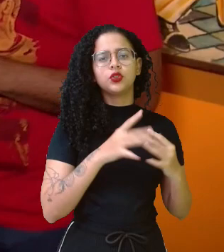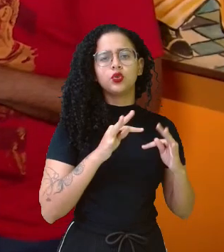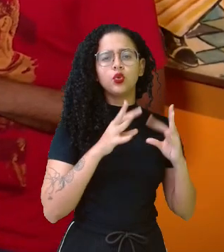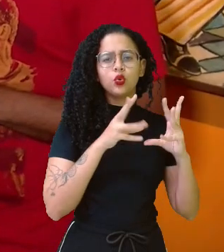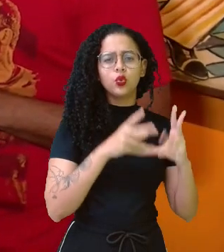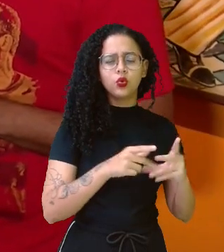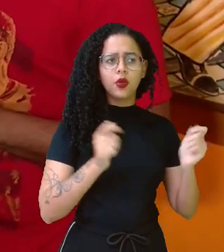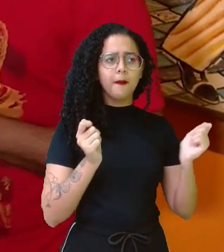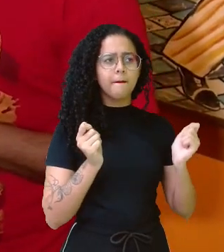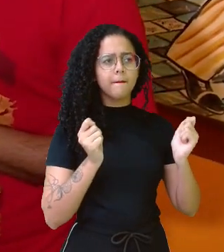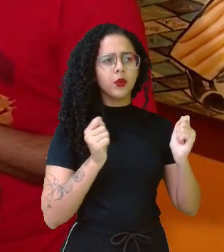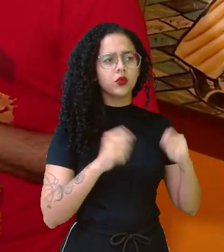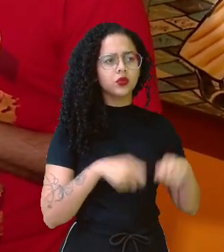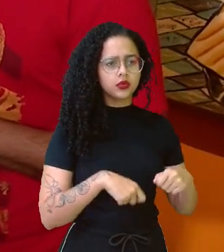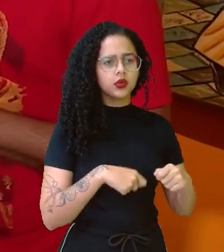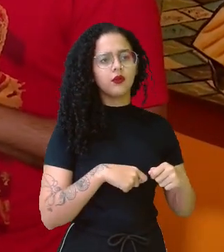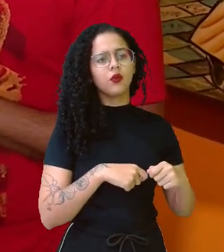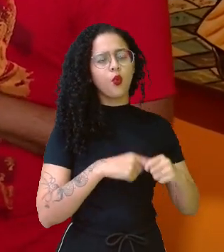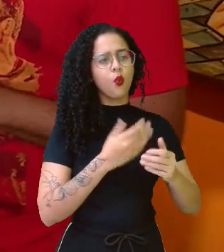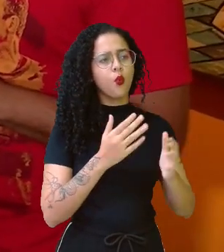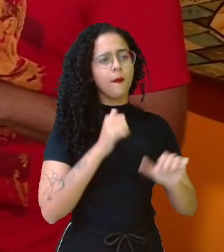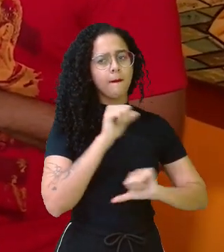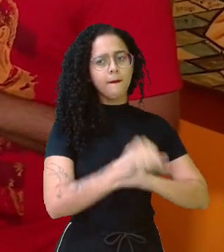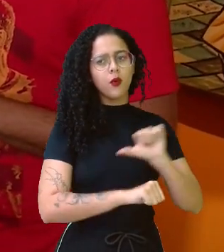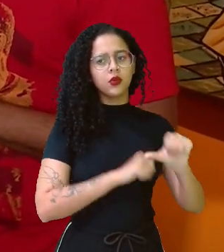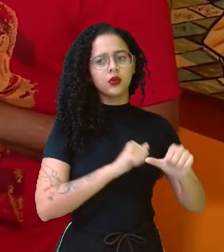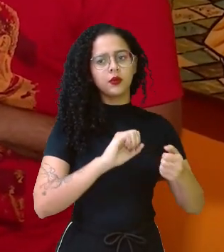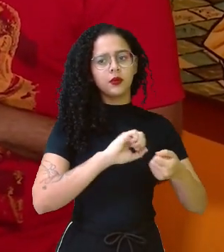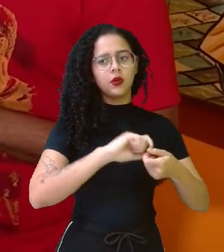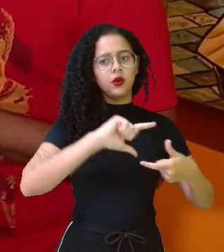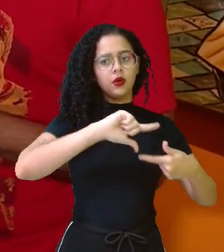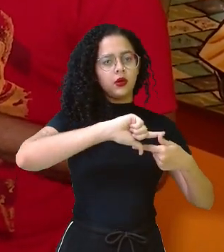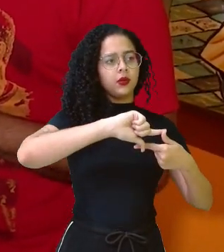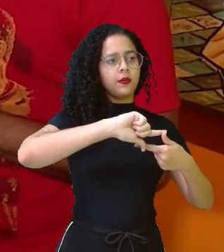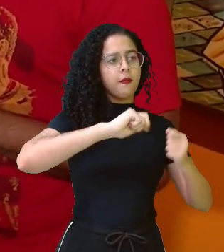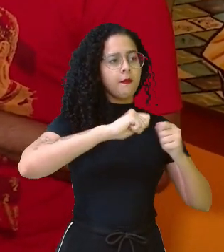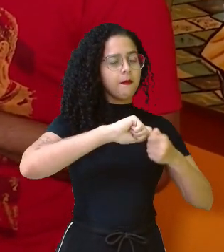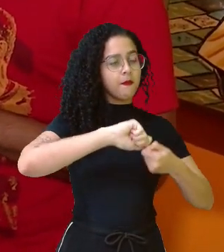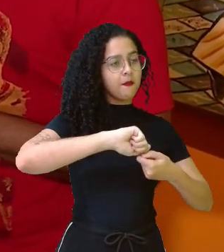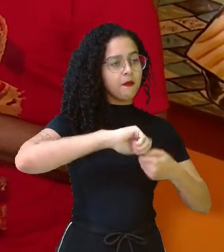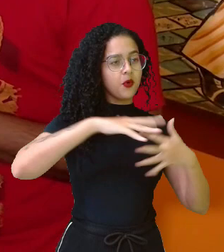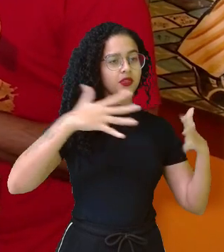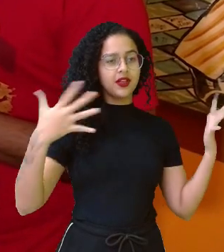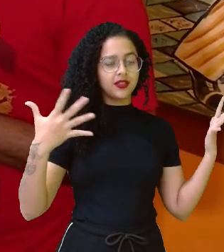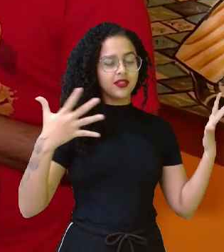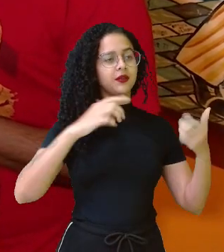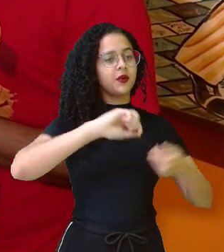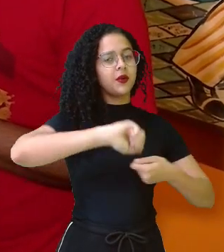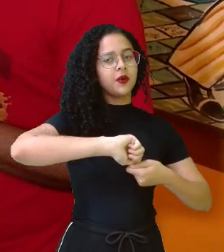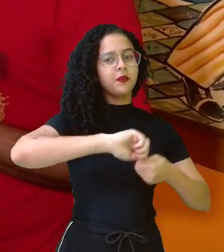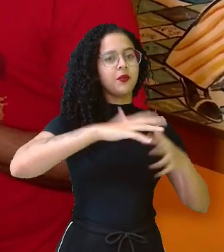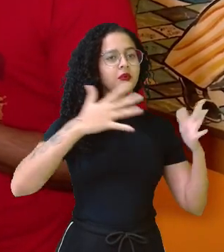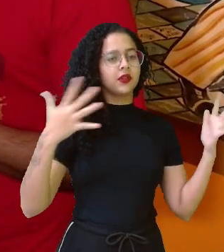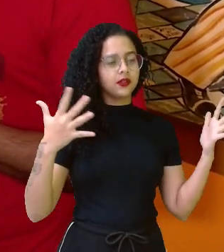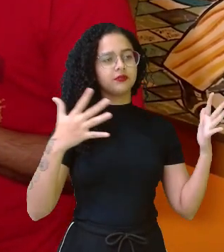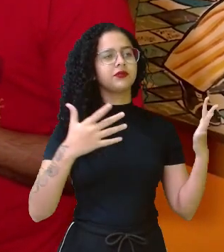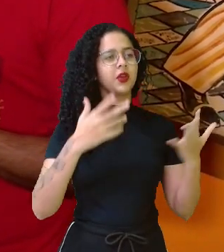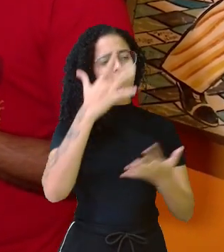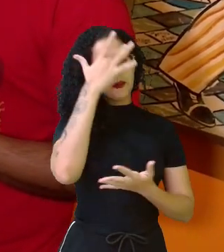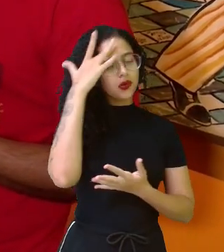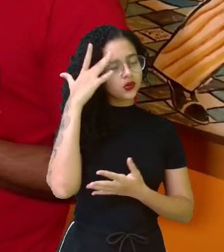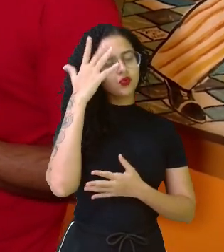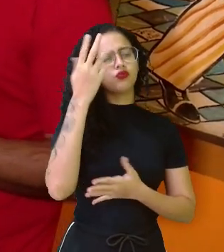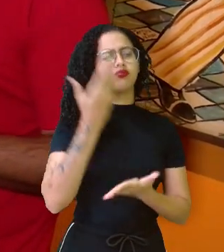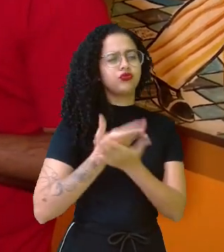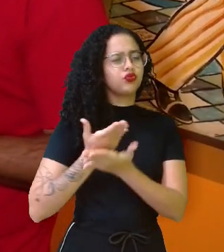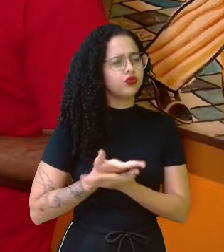foi possível com o modernismo. Verdade, Né? Porque é verdade. antes do modernismo, só quem podia pintar eram pessoas que estudaram nas